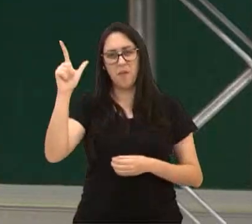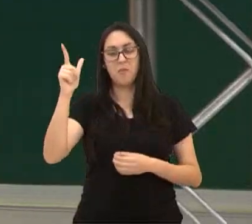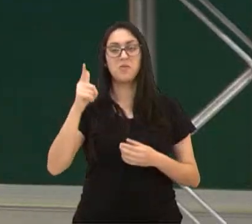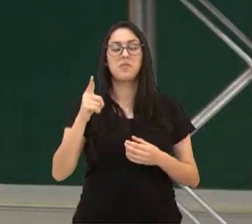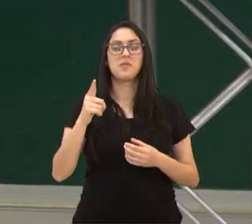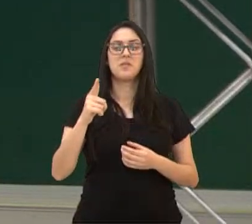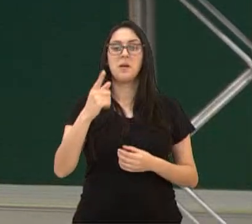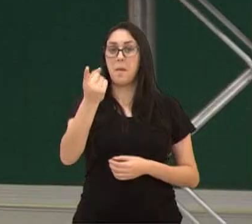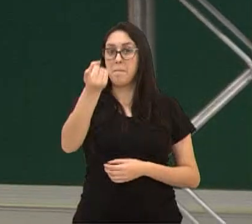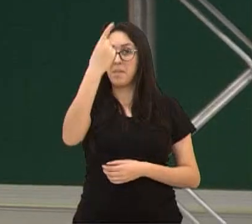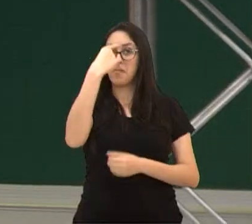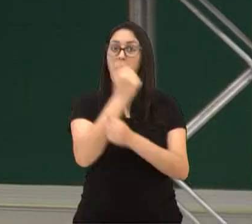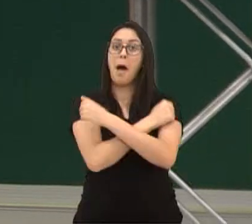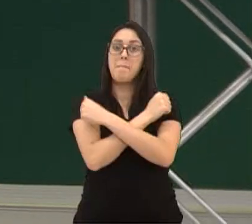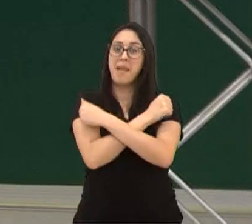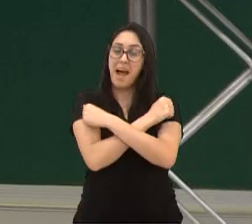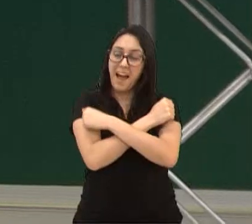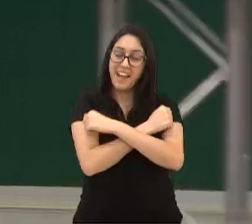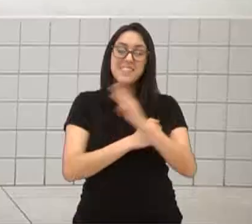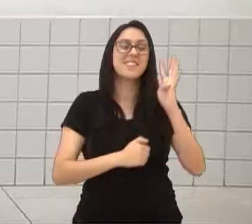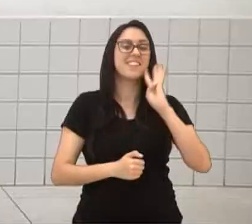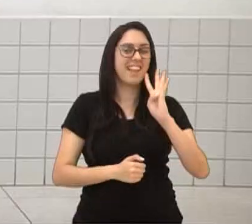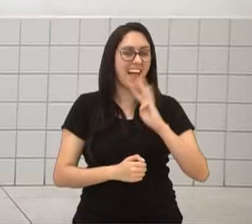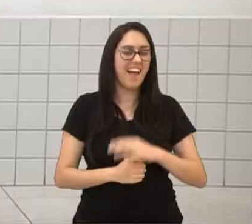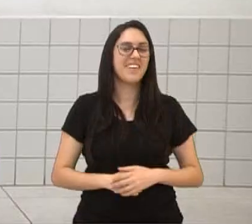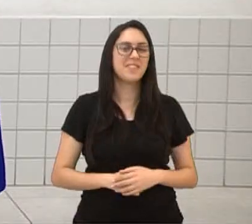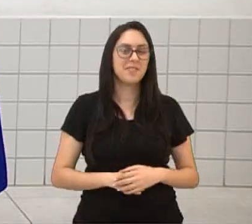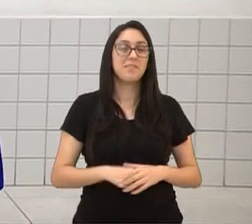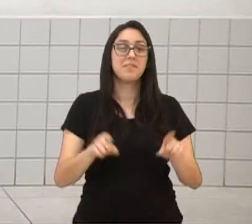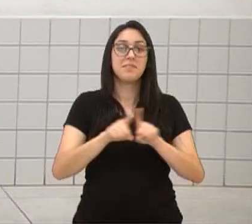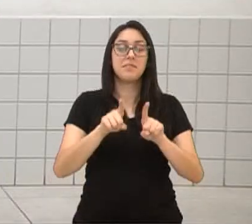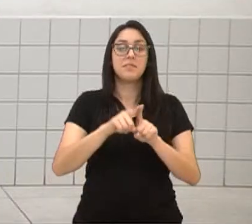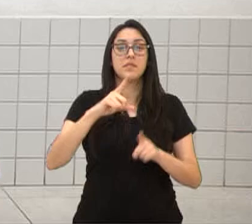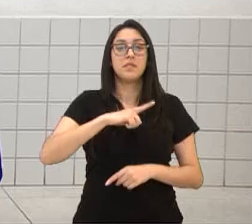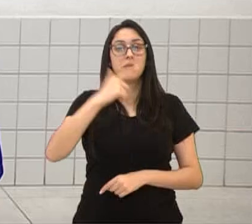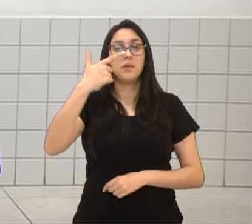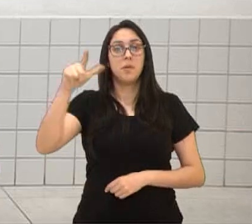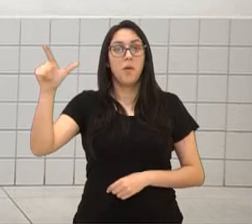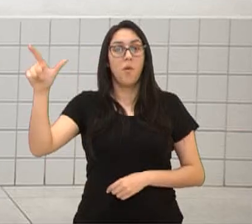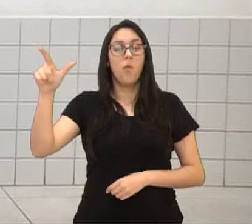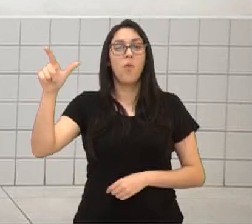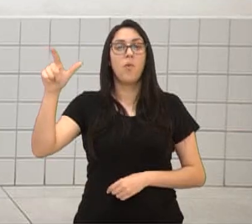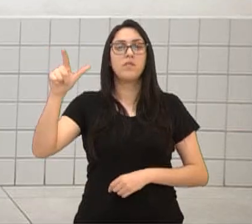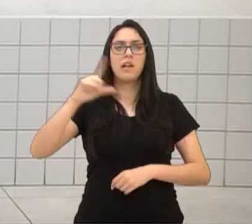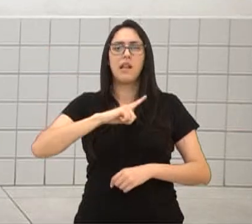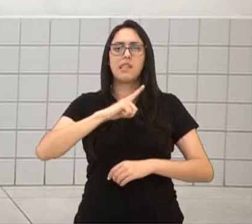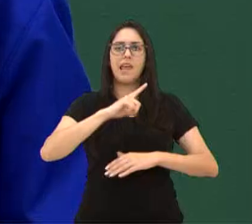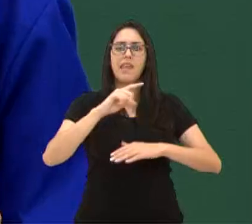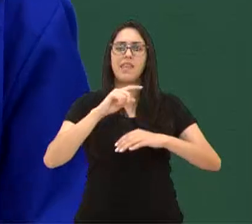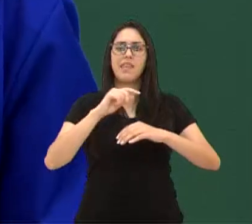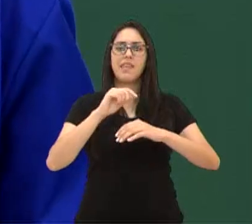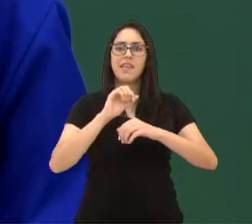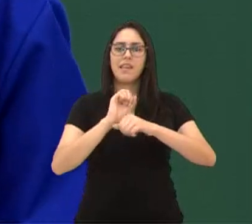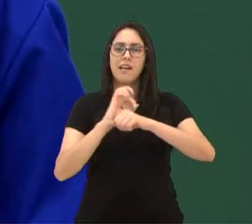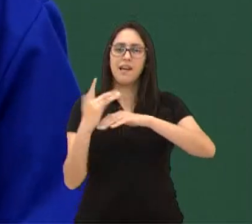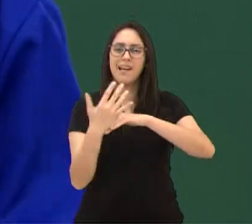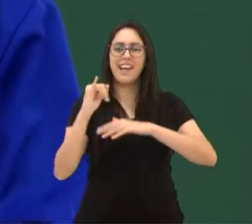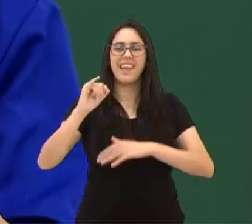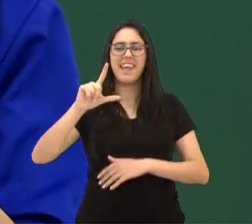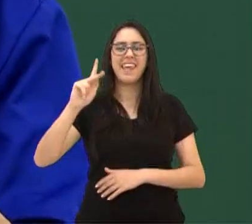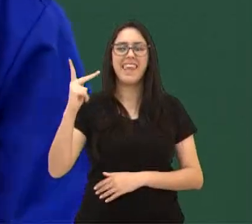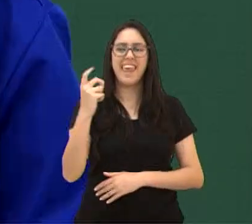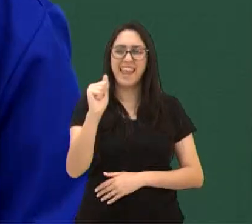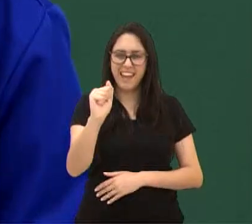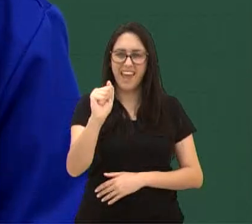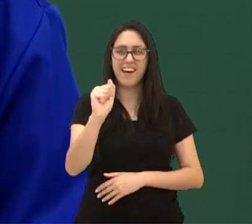para a gente. Um forte abraço, Amanda. Olha que legal, tem o pessoal das ilhas da Peça assistindo a gente aqui. Poxa, que bacana, que graça.